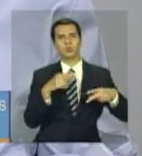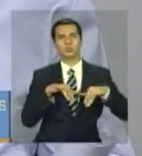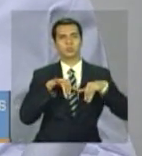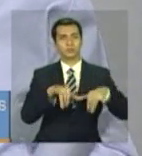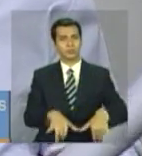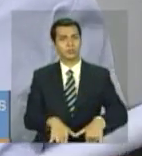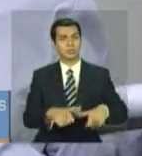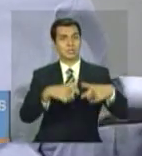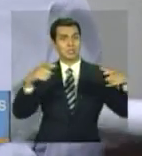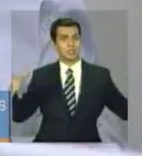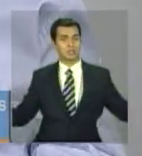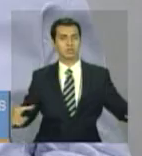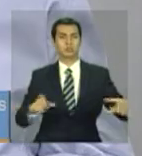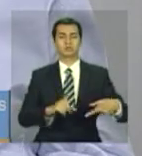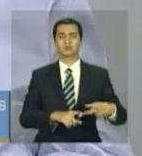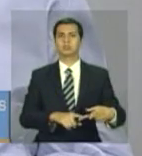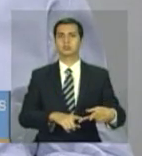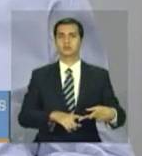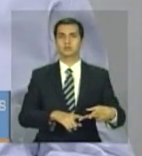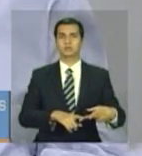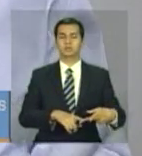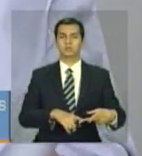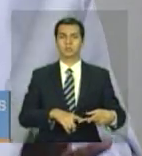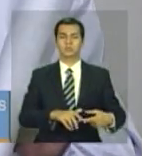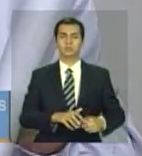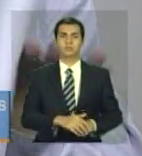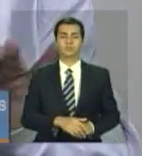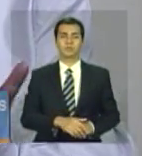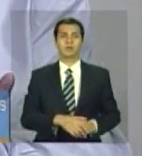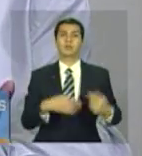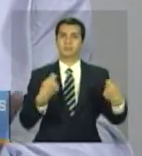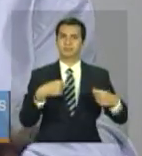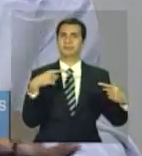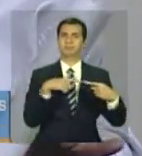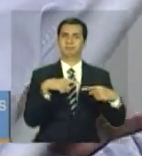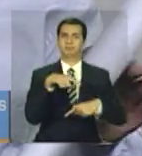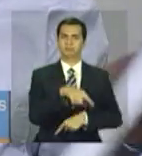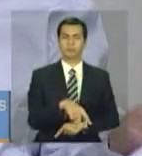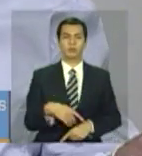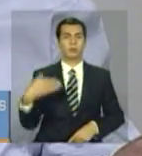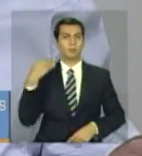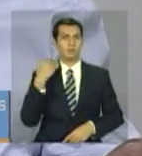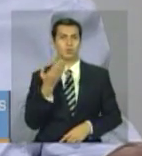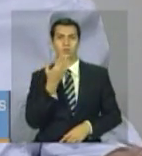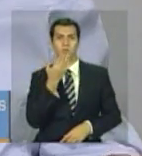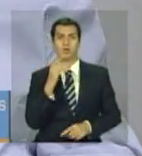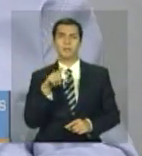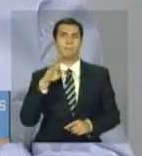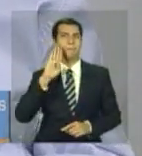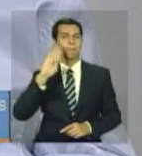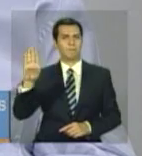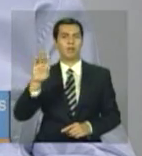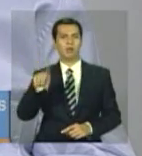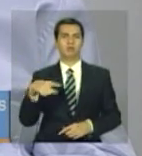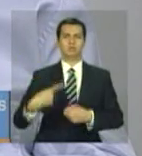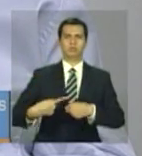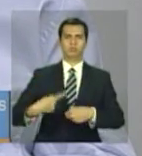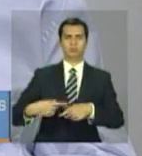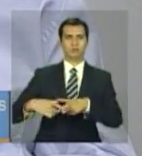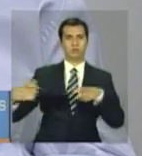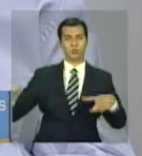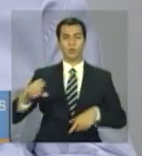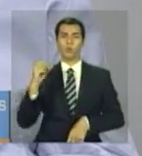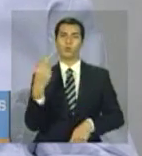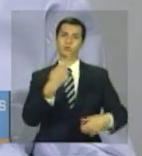colocando equipamento onde você não teria essa característica, né? Então, a característica do banco de alimento, mais ou mais região metropolitana ou município polo, onde